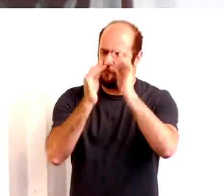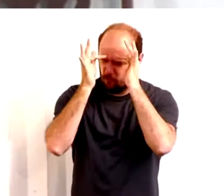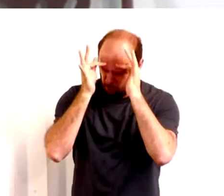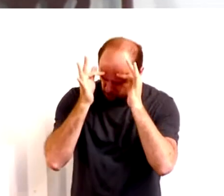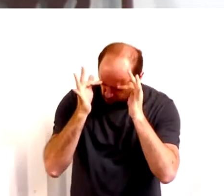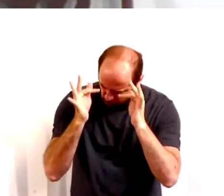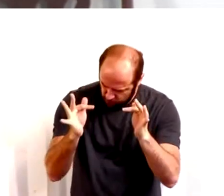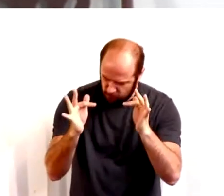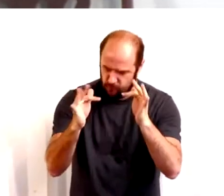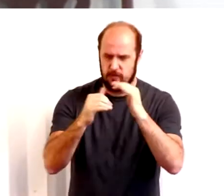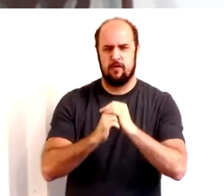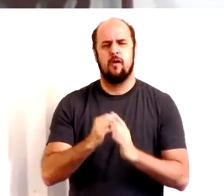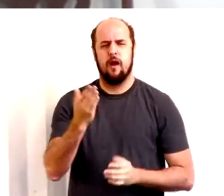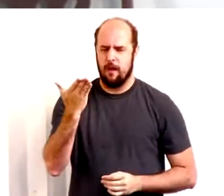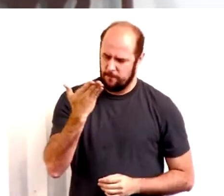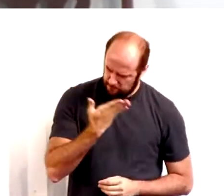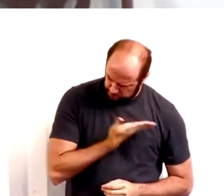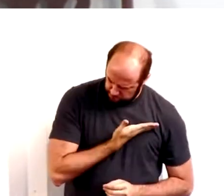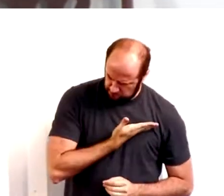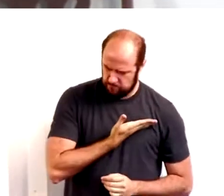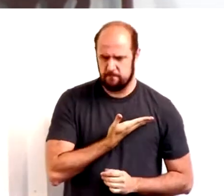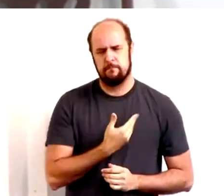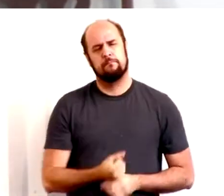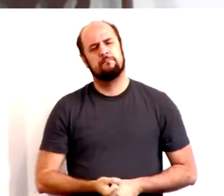fiel, amigo,